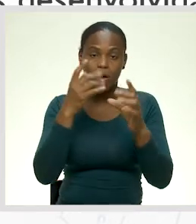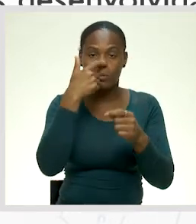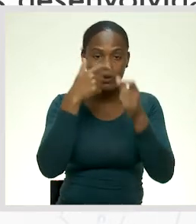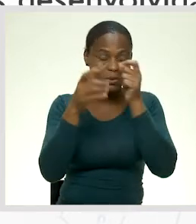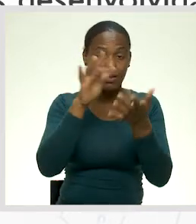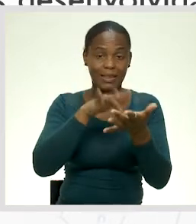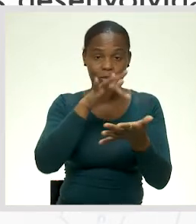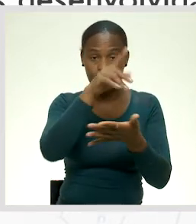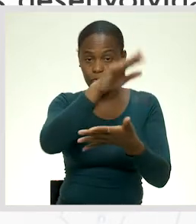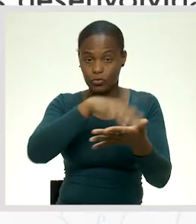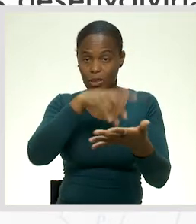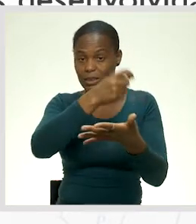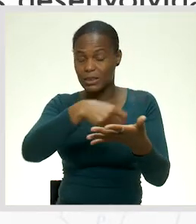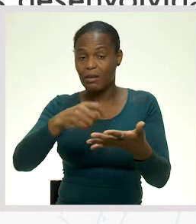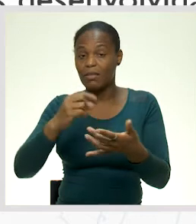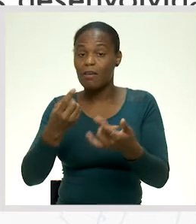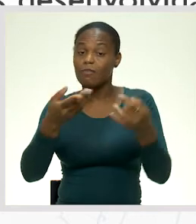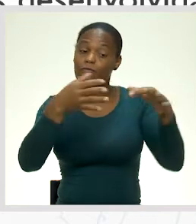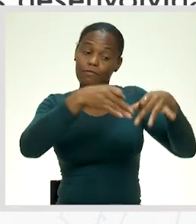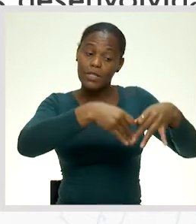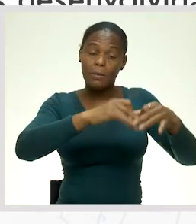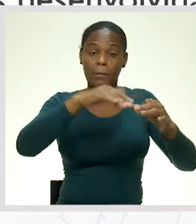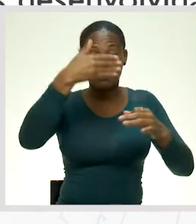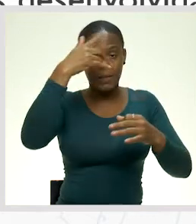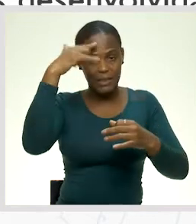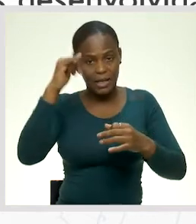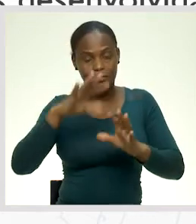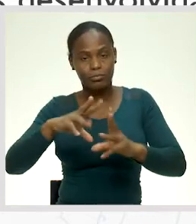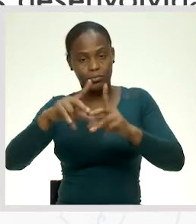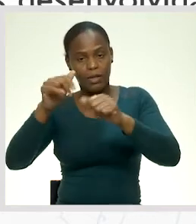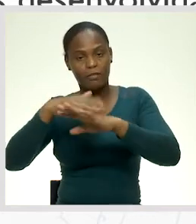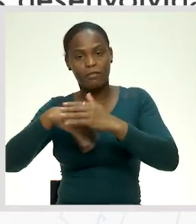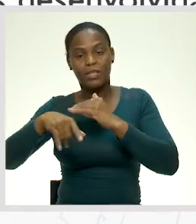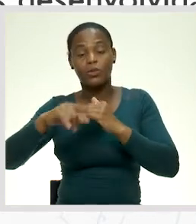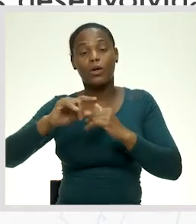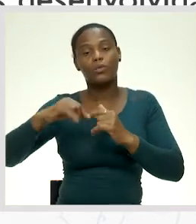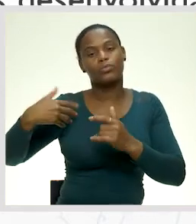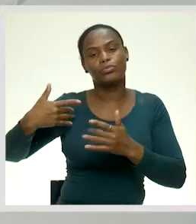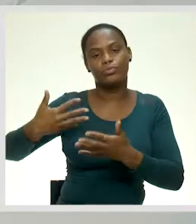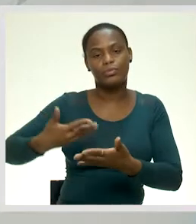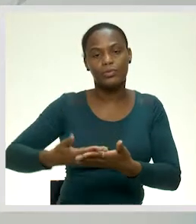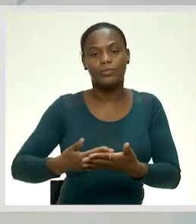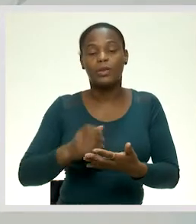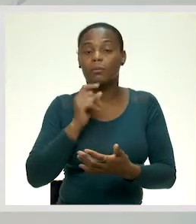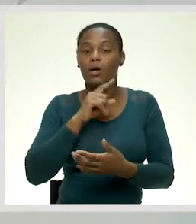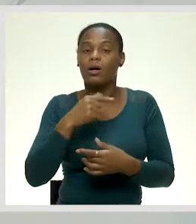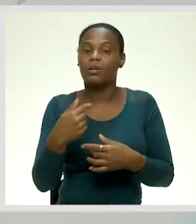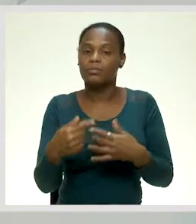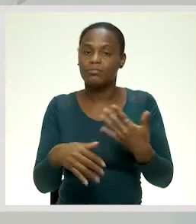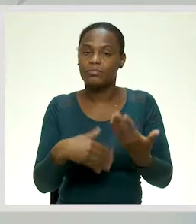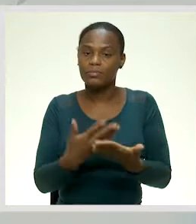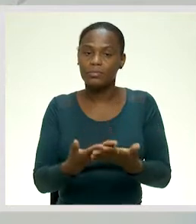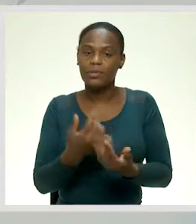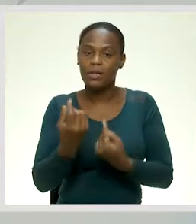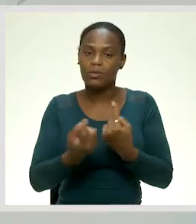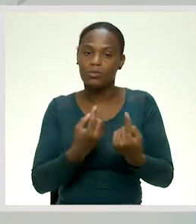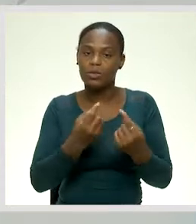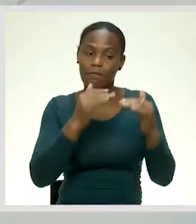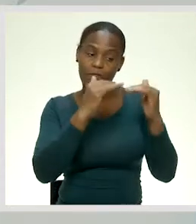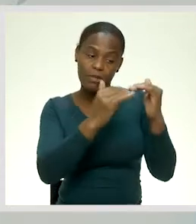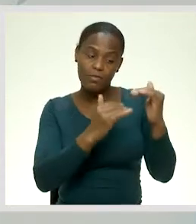um fechamento das principais ideias desenvolvidas durante o percurso. Poderá trazer algumas frases, elementos